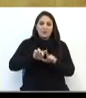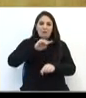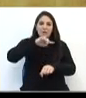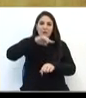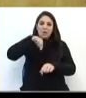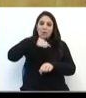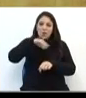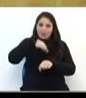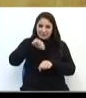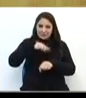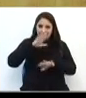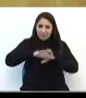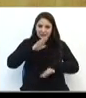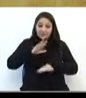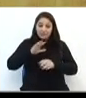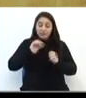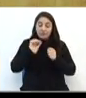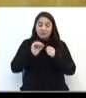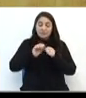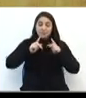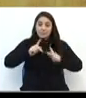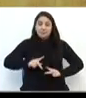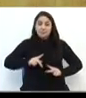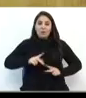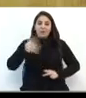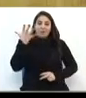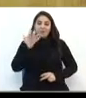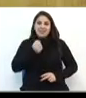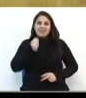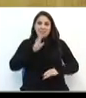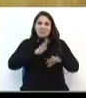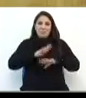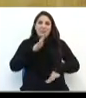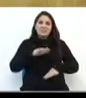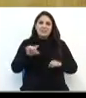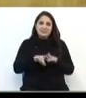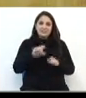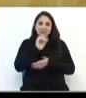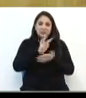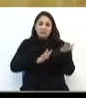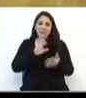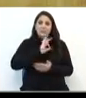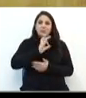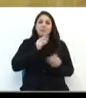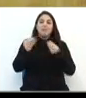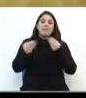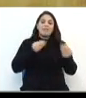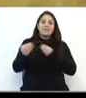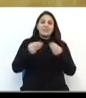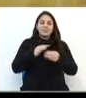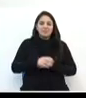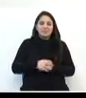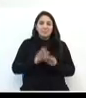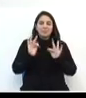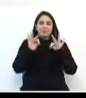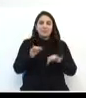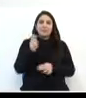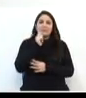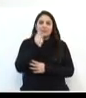horas extraordinárias fazem com que o efetivo possa ser empregado por mais tempo na atividade de polícia ostensiva. E para